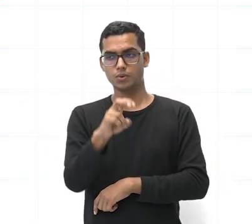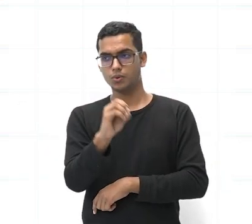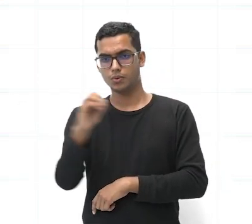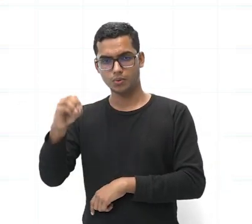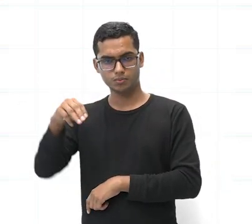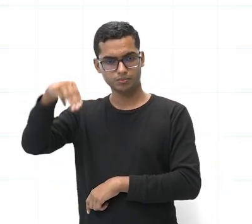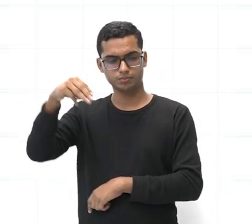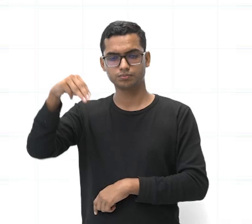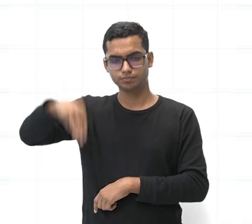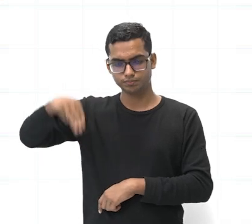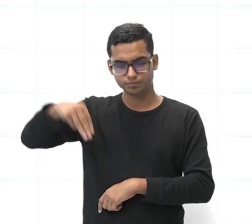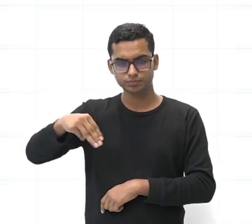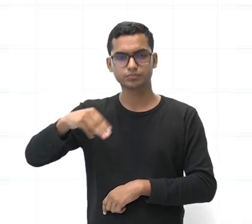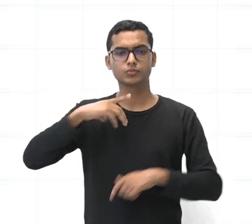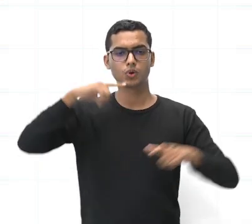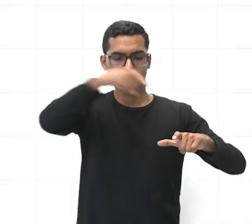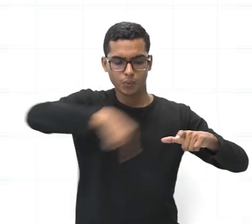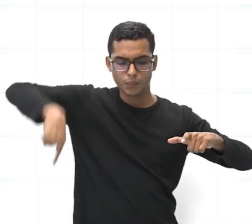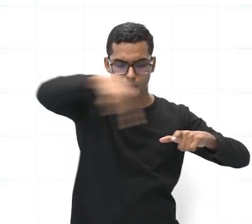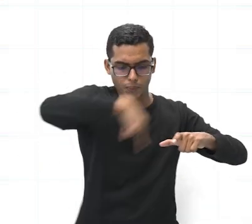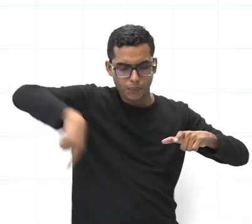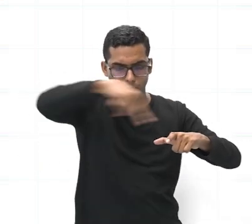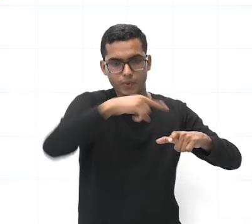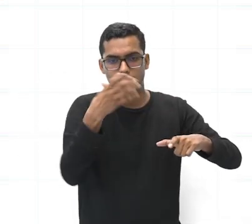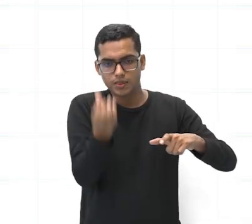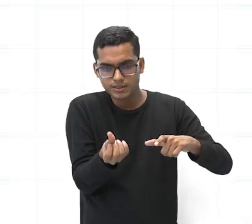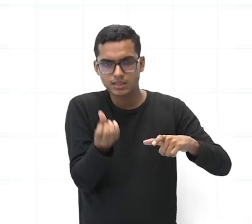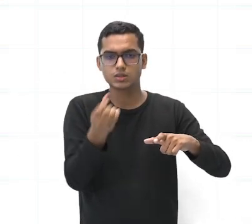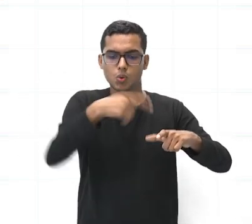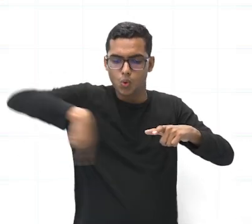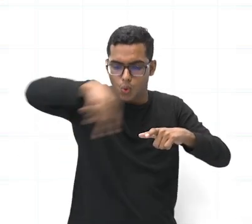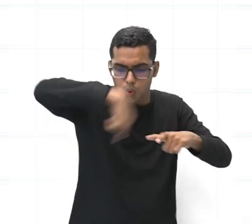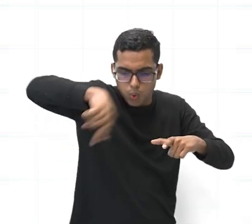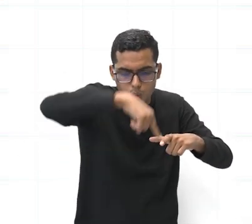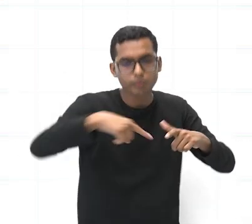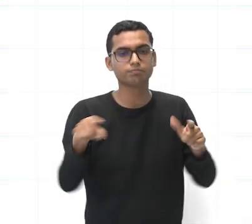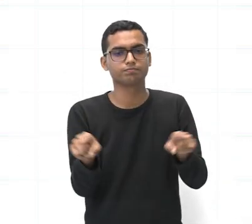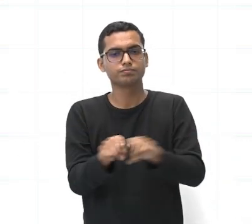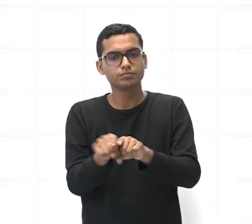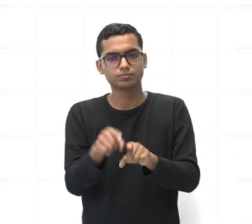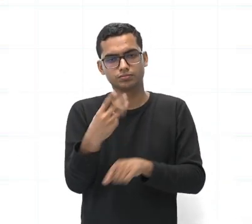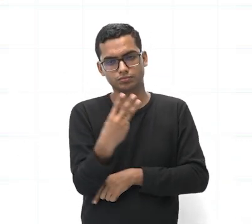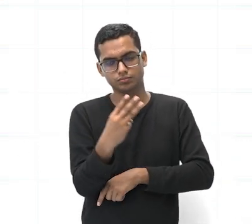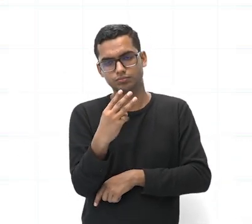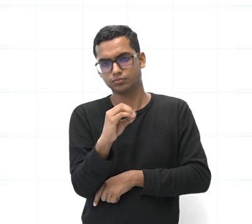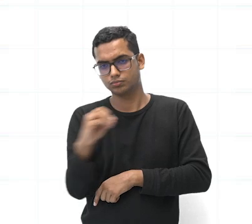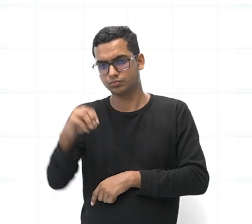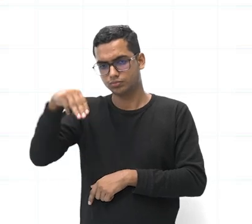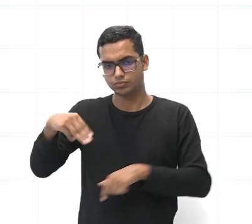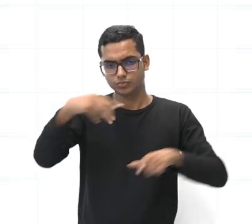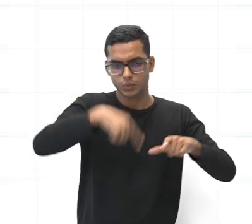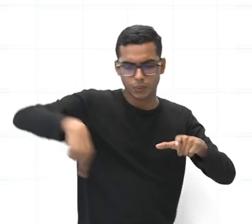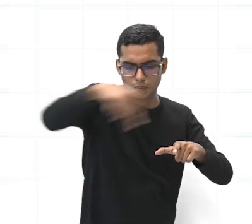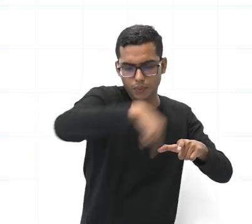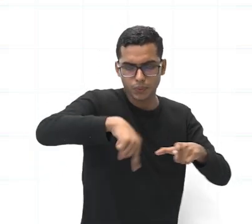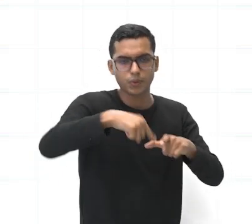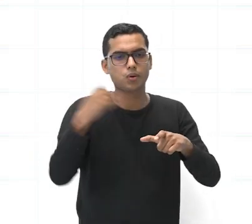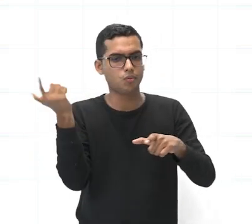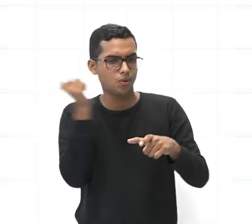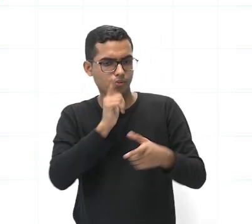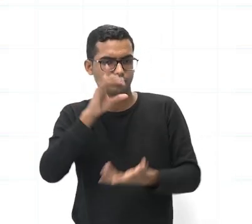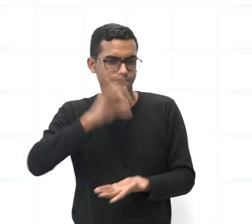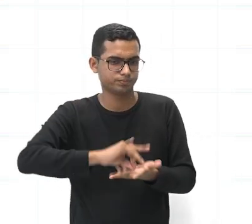completas para totalizar 1.200 metros e mais 300 metros dentro dessa pista, totalizando aí os 1.500,